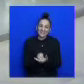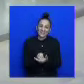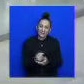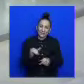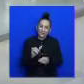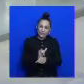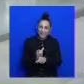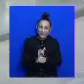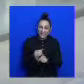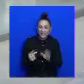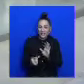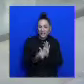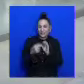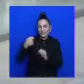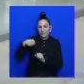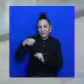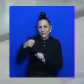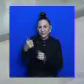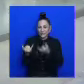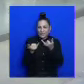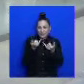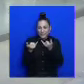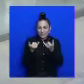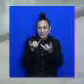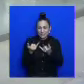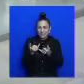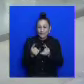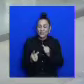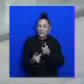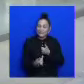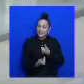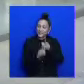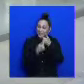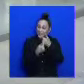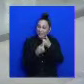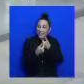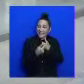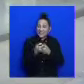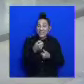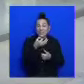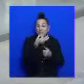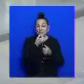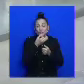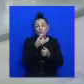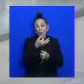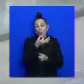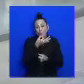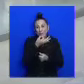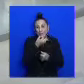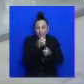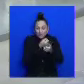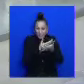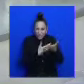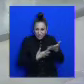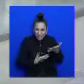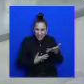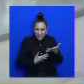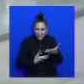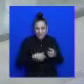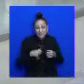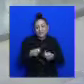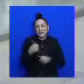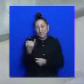para receber as suas notificações. Deixe o seu like e comente o vídeo para sabermos se você está gostando de tudo que estamos